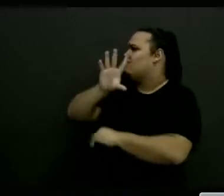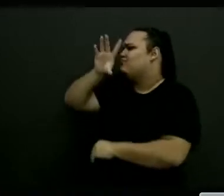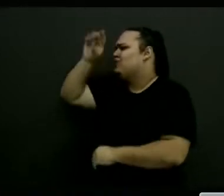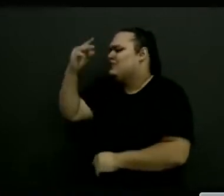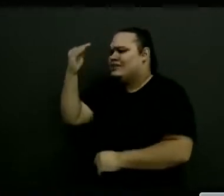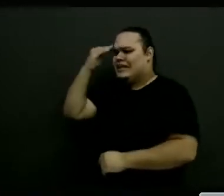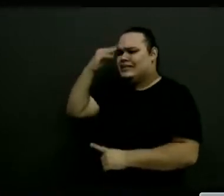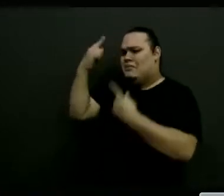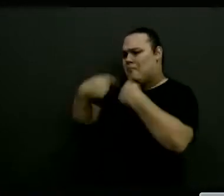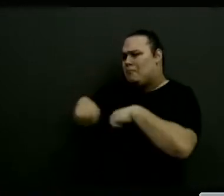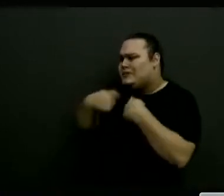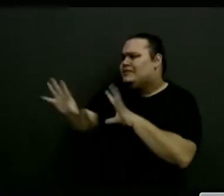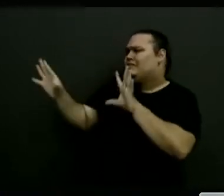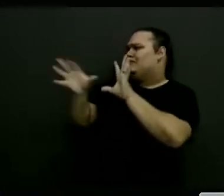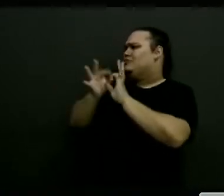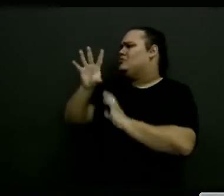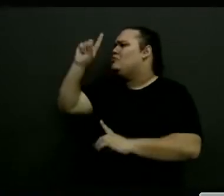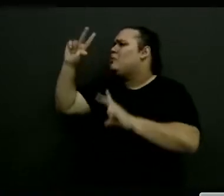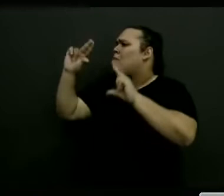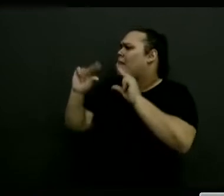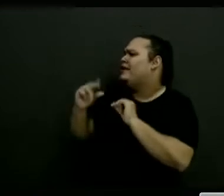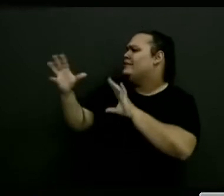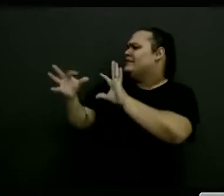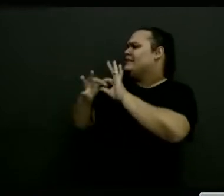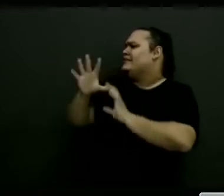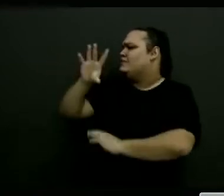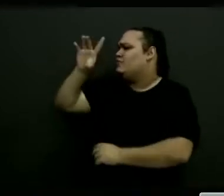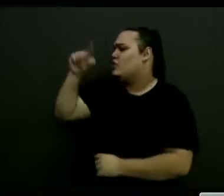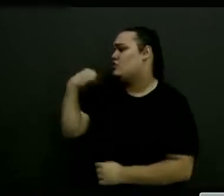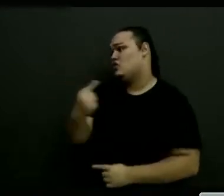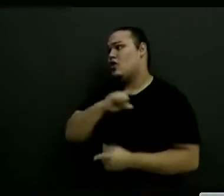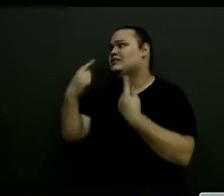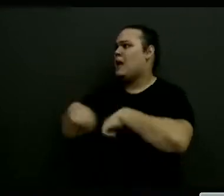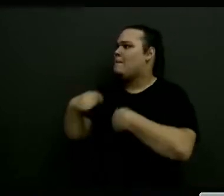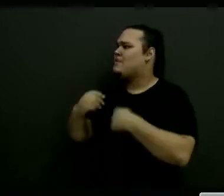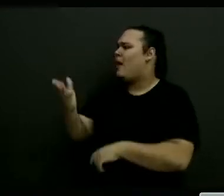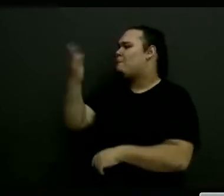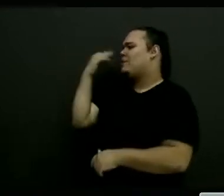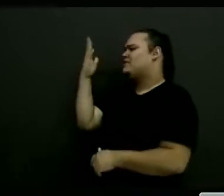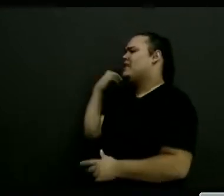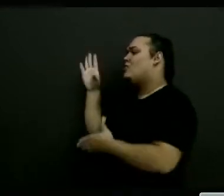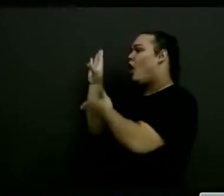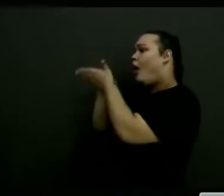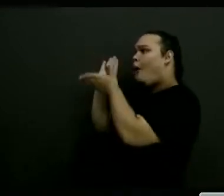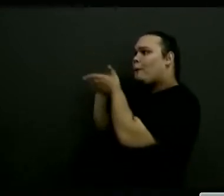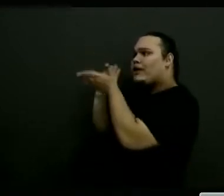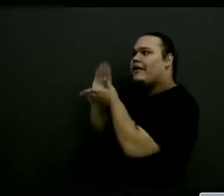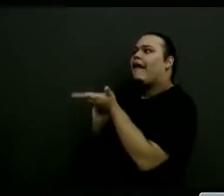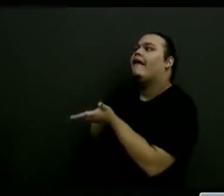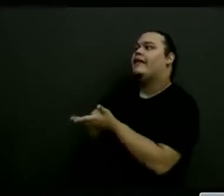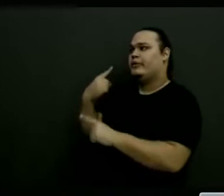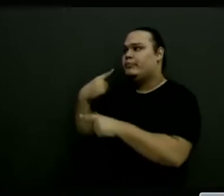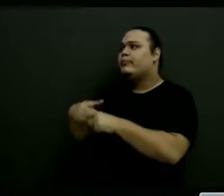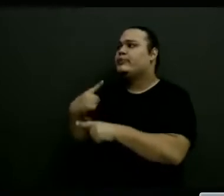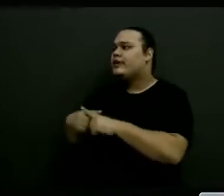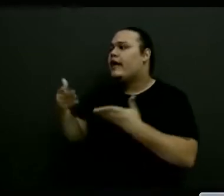que voltar às raízes, a se lembrar de Amy Macpherson, O